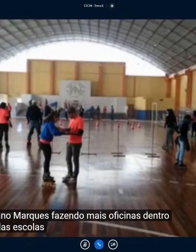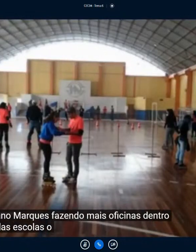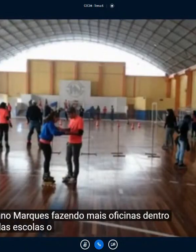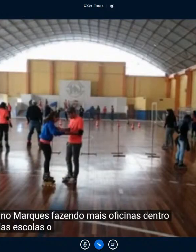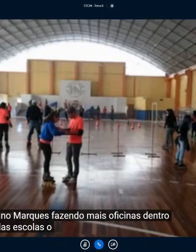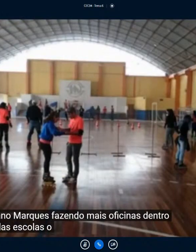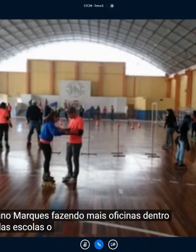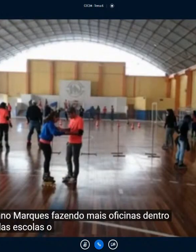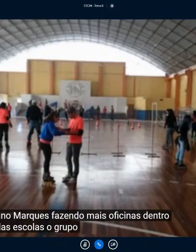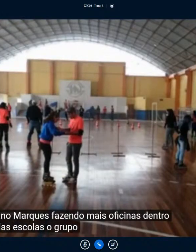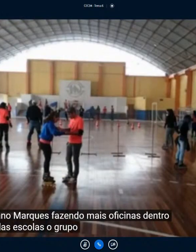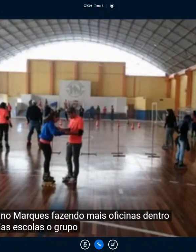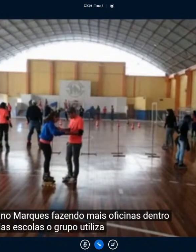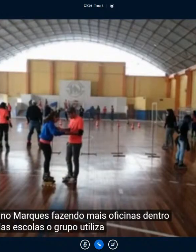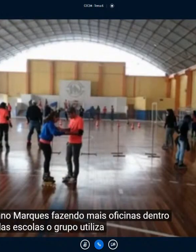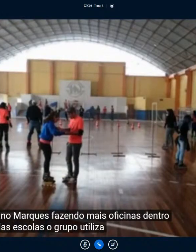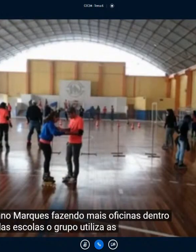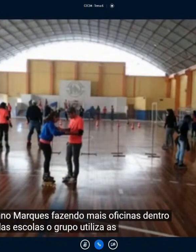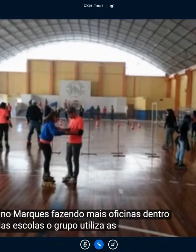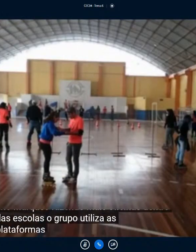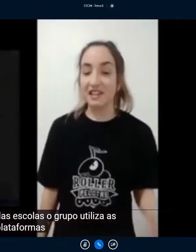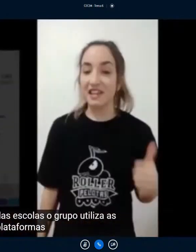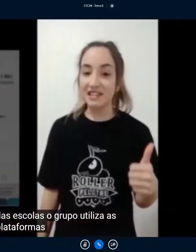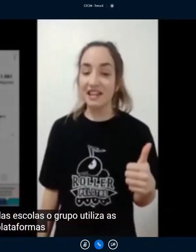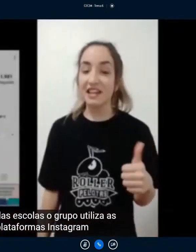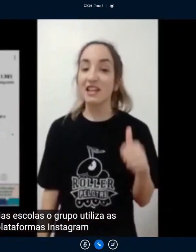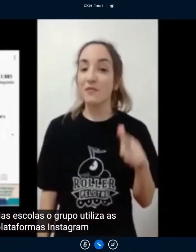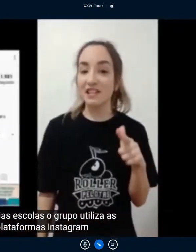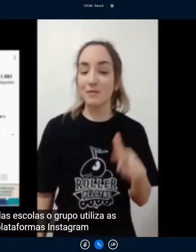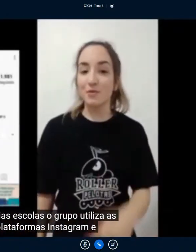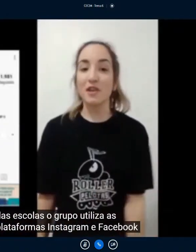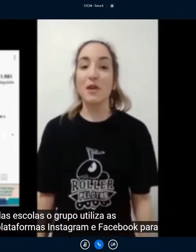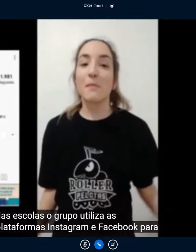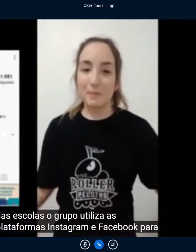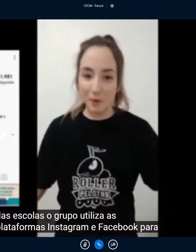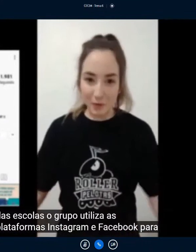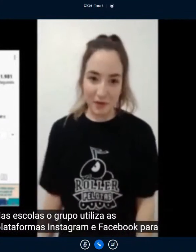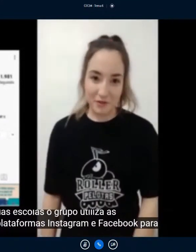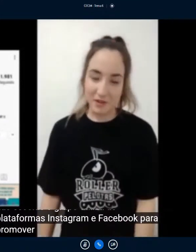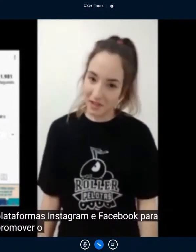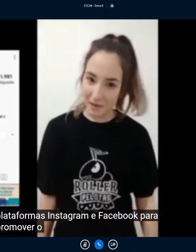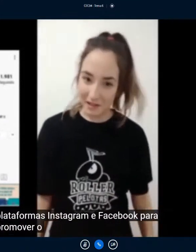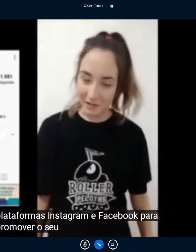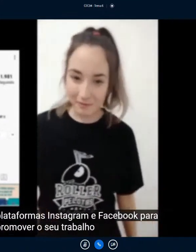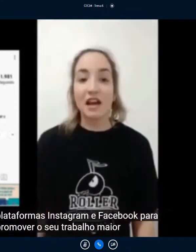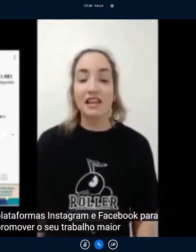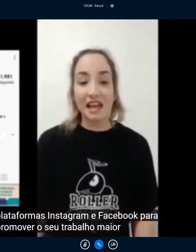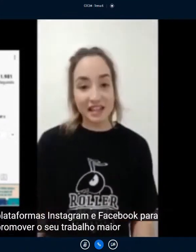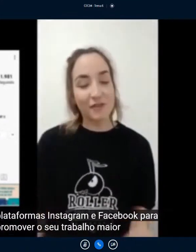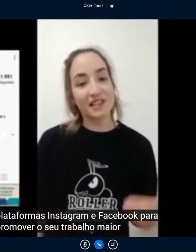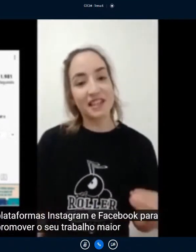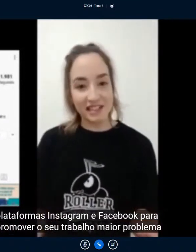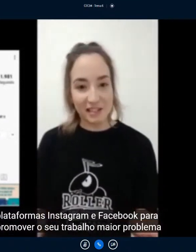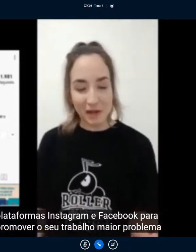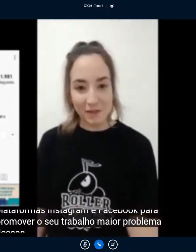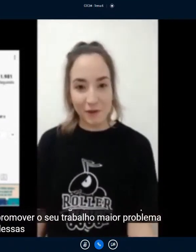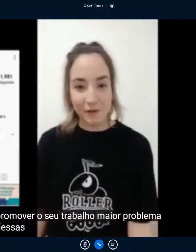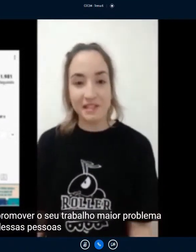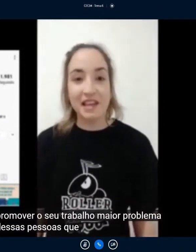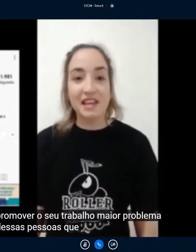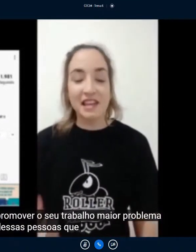escolas. O grupo utiliza as plataformas Instagram e Facebook para promover o seu trabalho. E é através